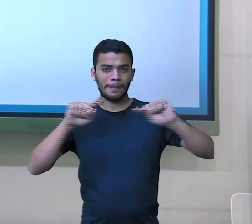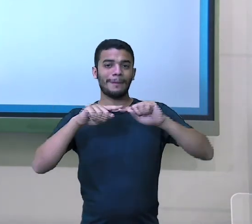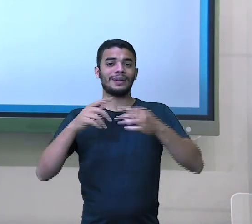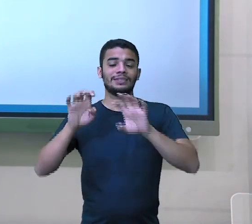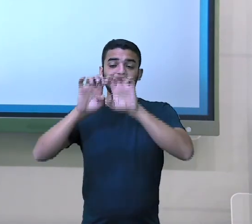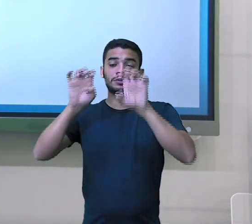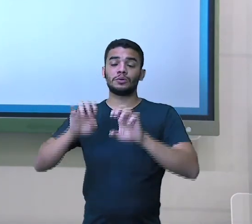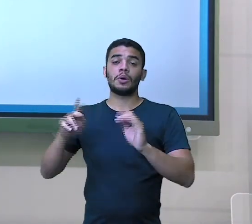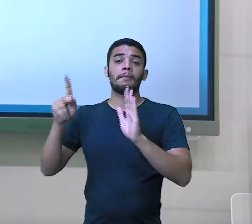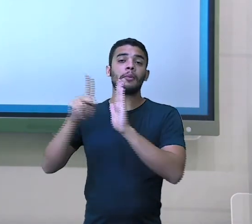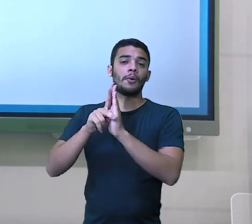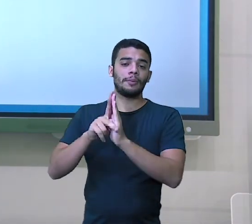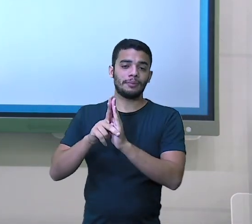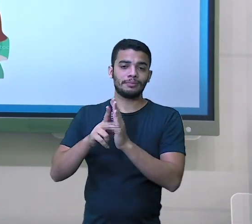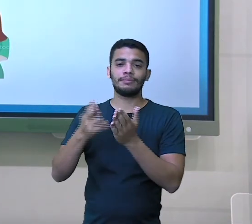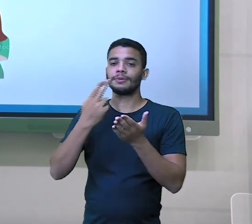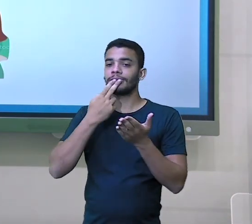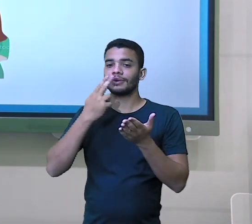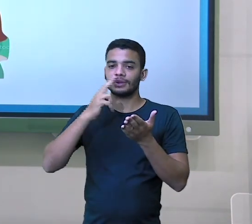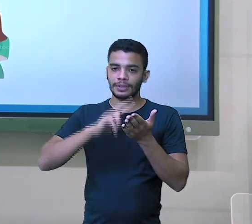temos uma carta.